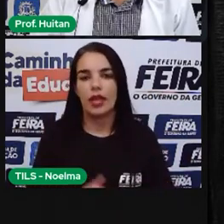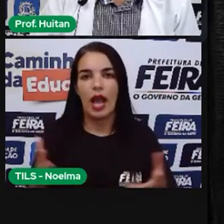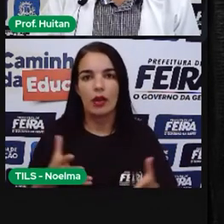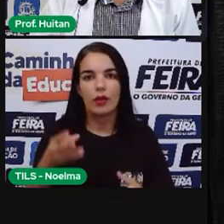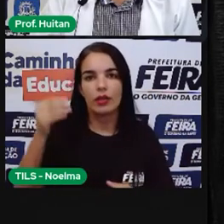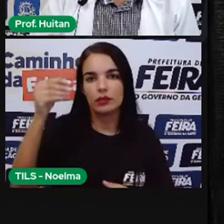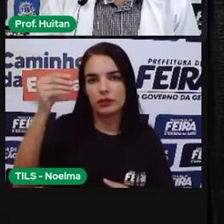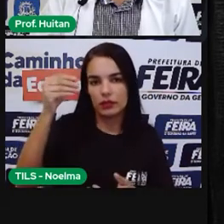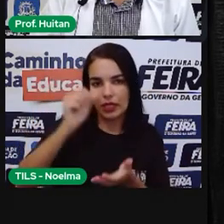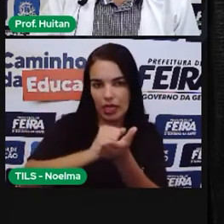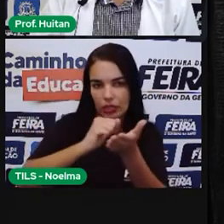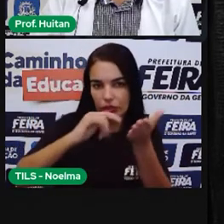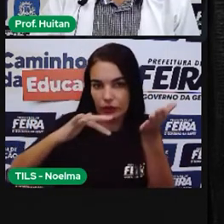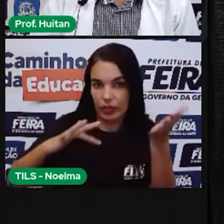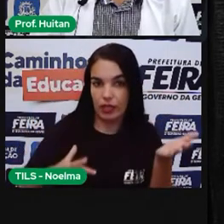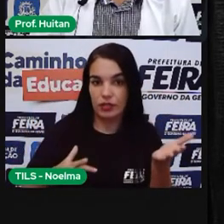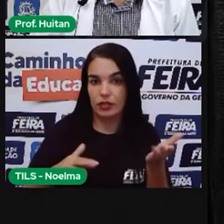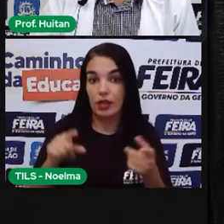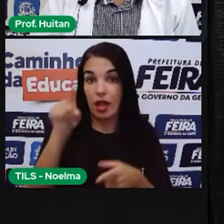Vejamos.